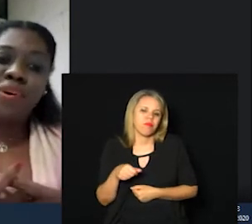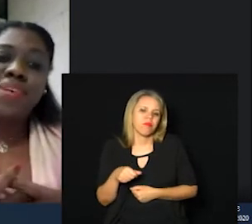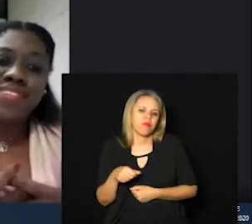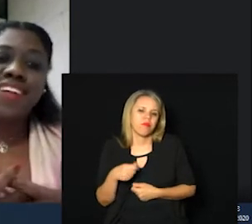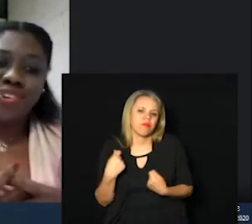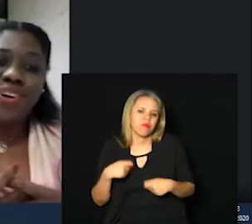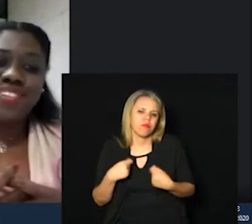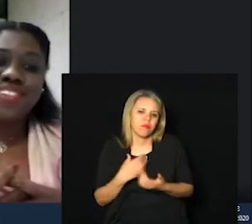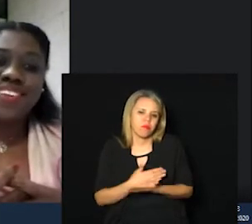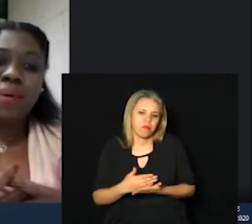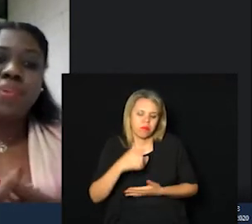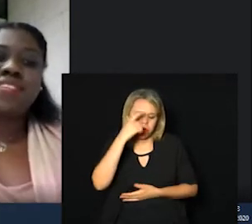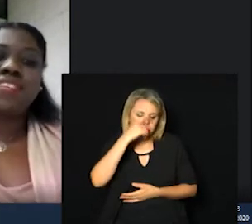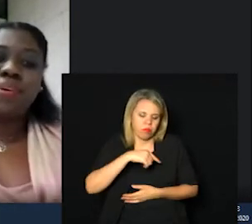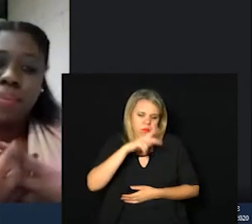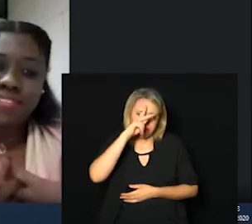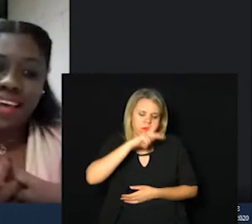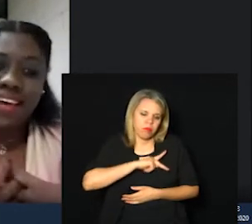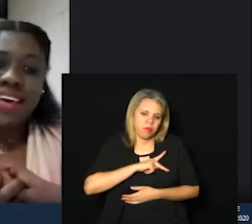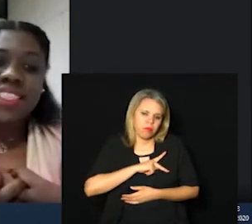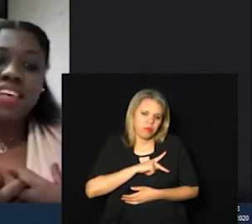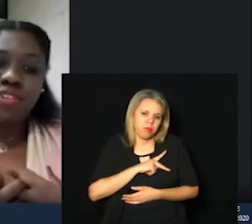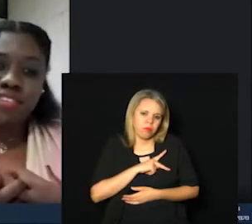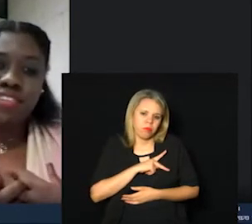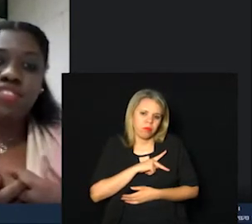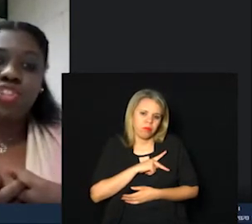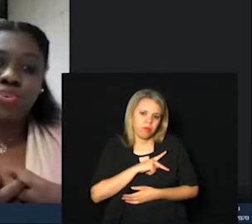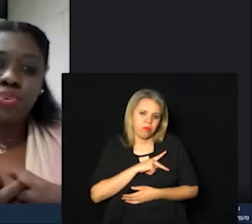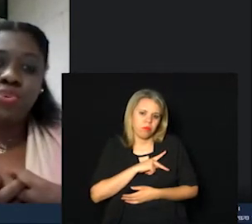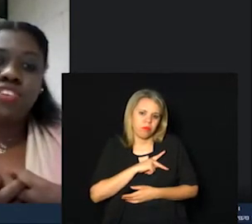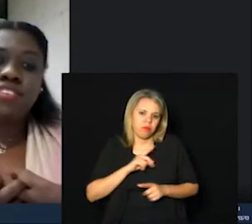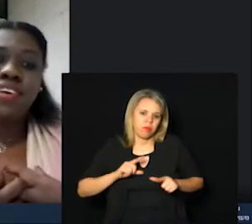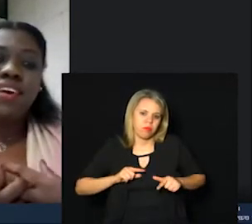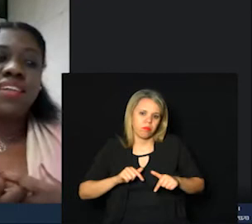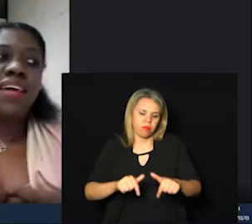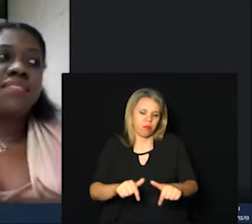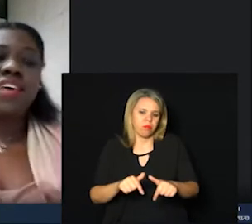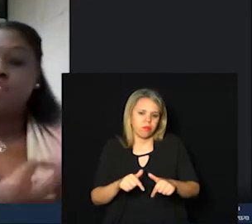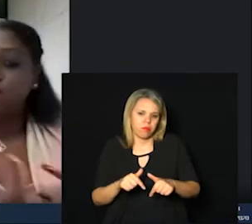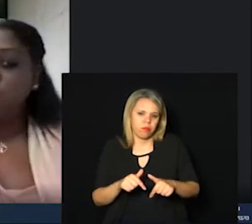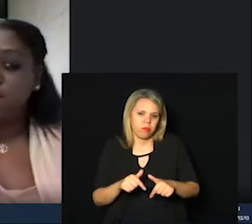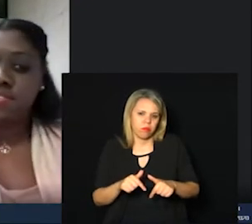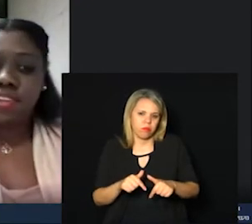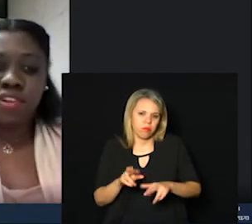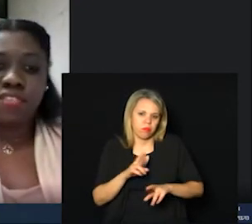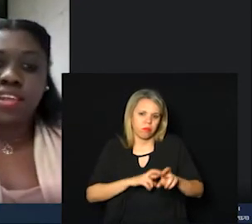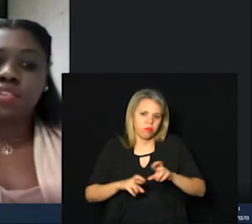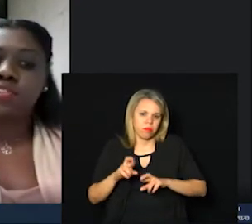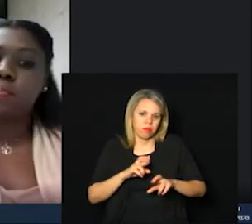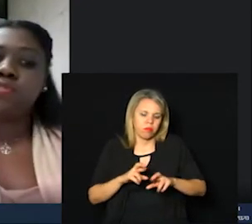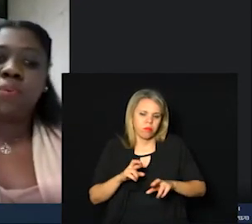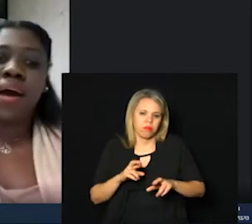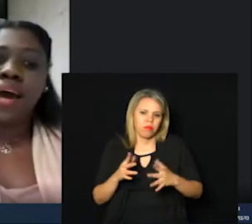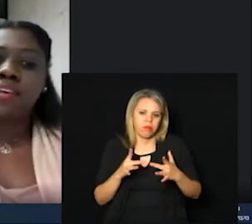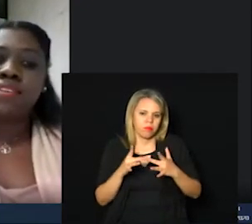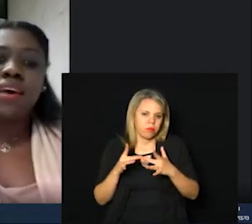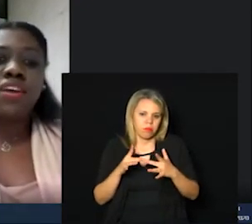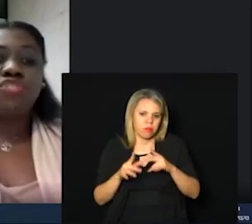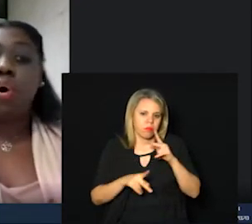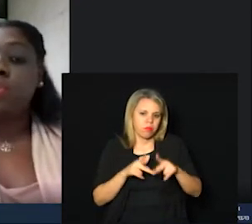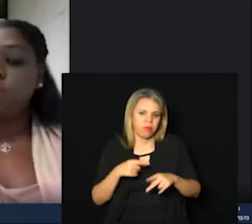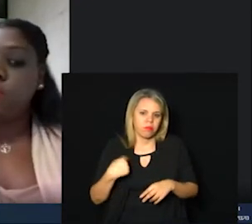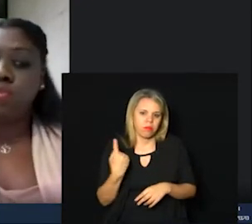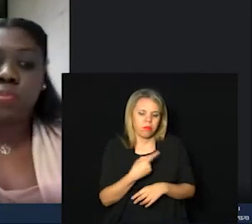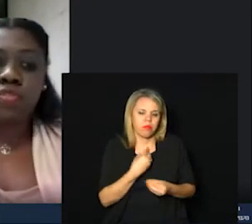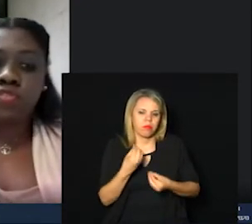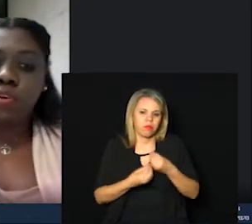precisa começar de nós, ela precisa começar das nossas atitudes, das revisões das nossas relações pessoais, de